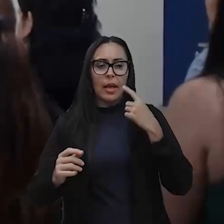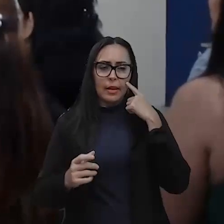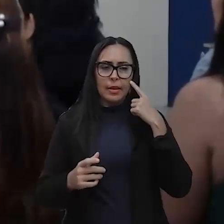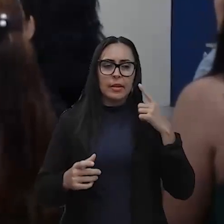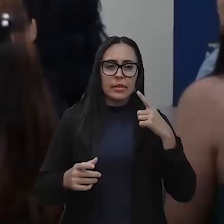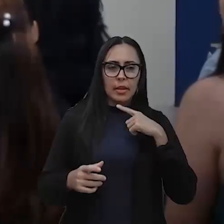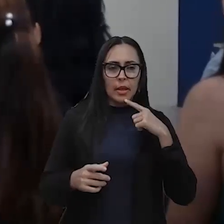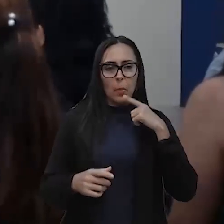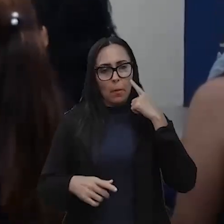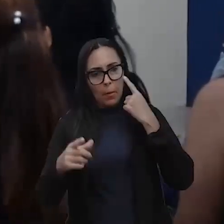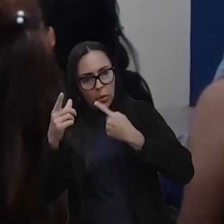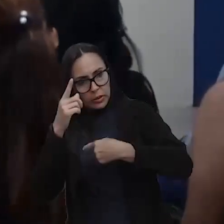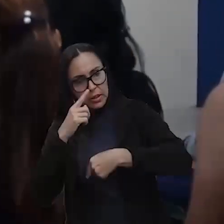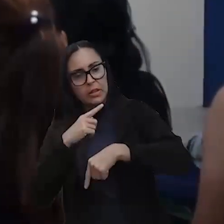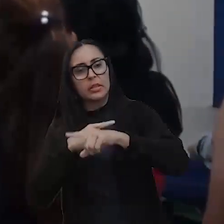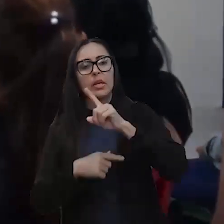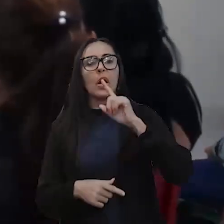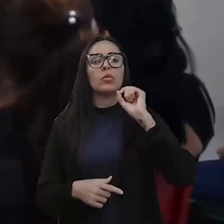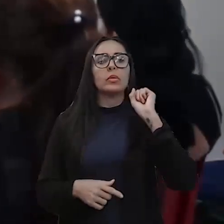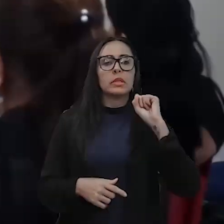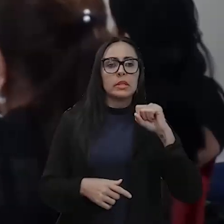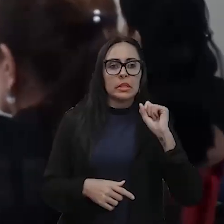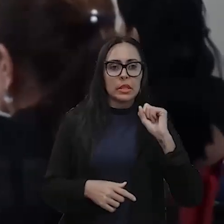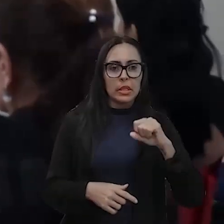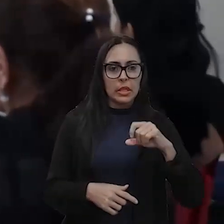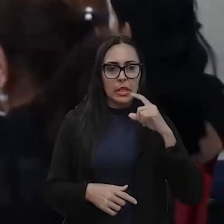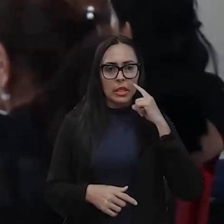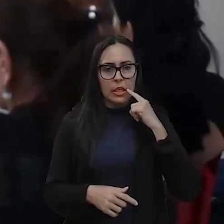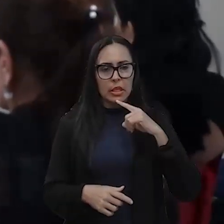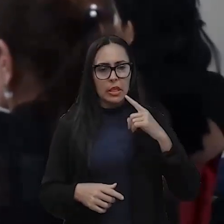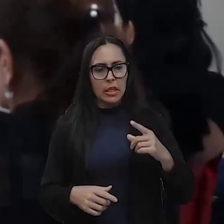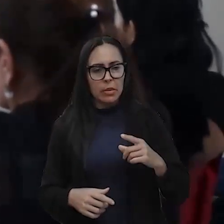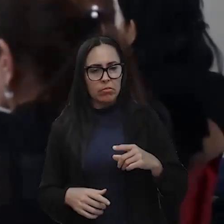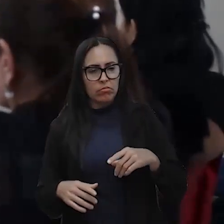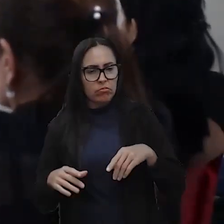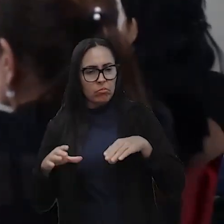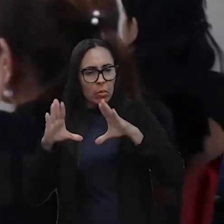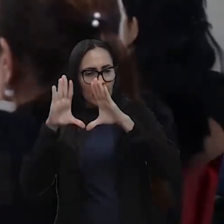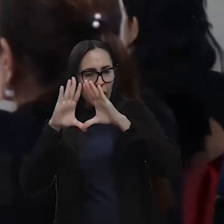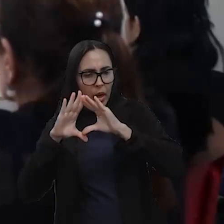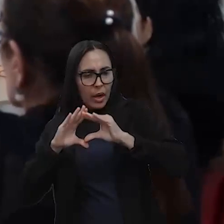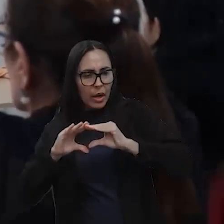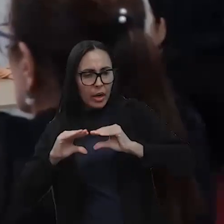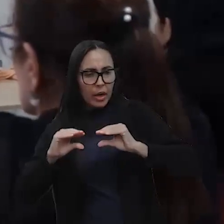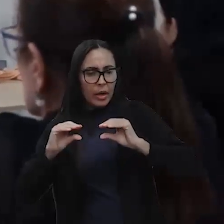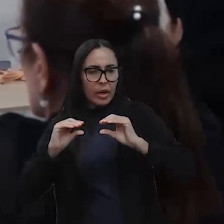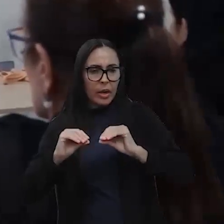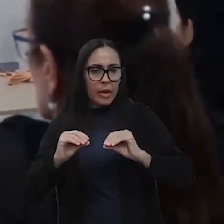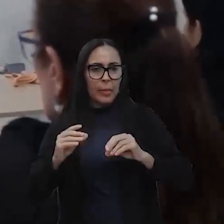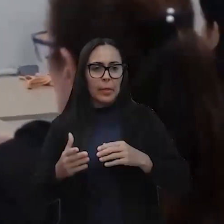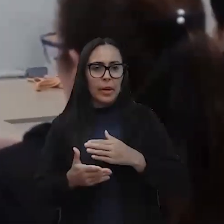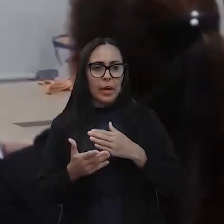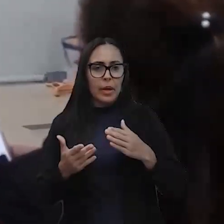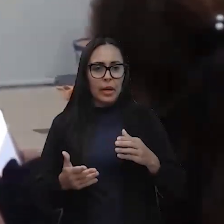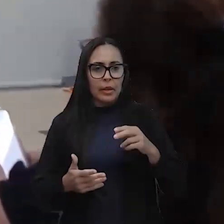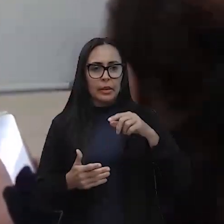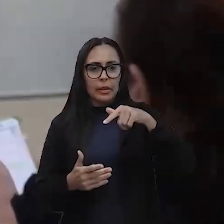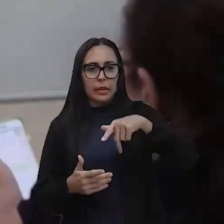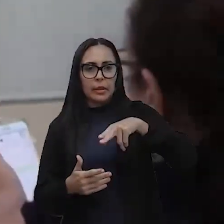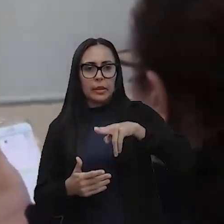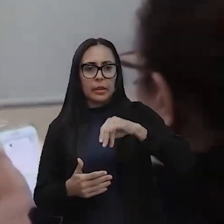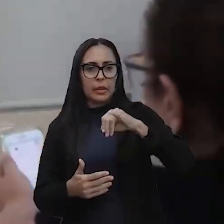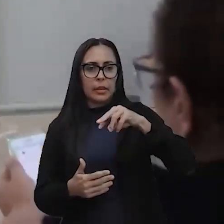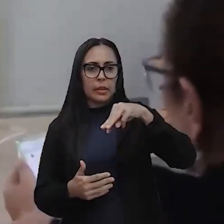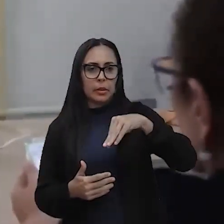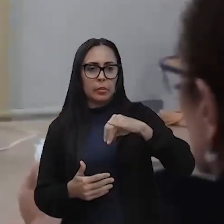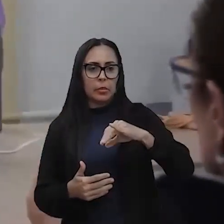grande de obstrução de quimiorreceptores, certo? O que é isso? Ele